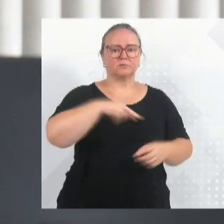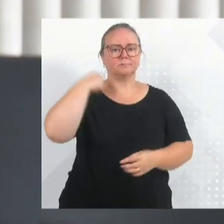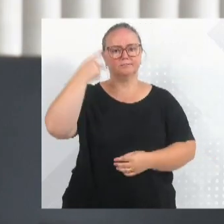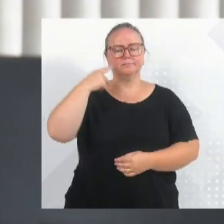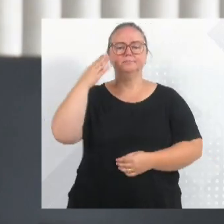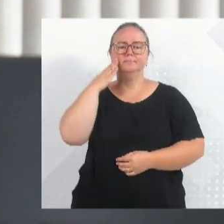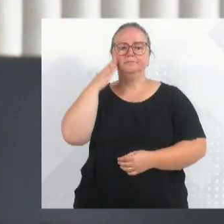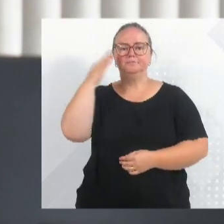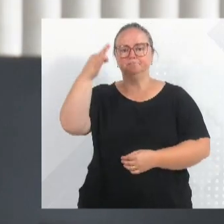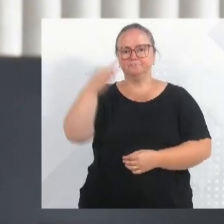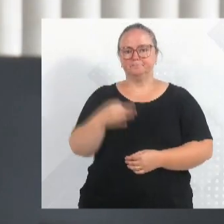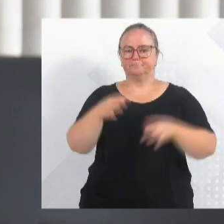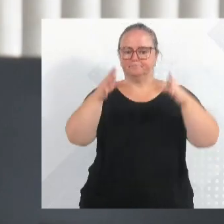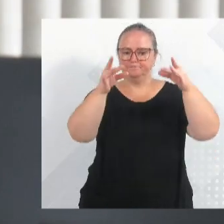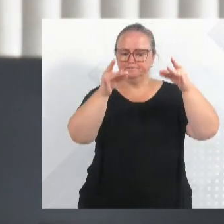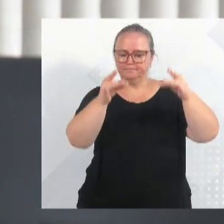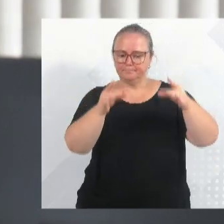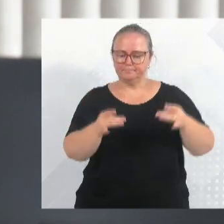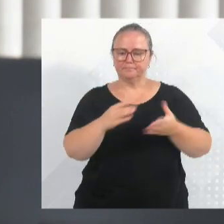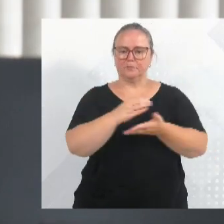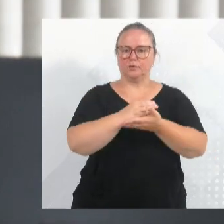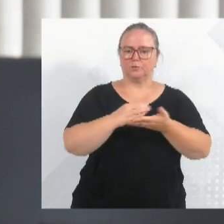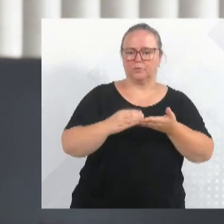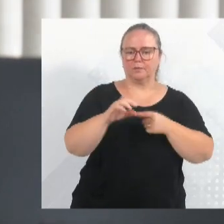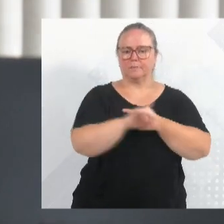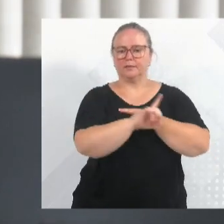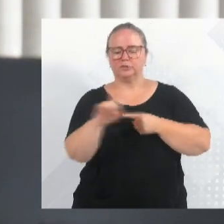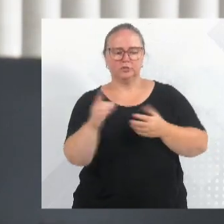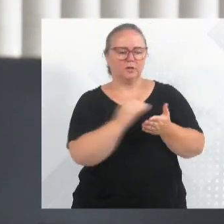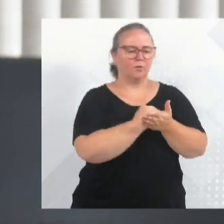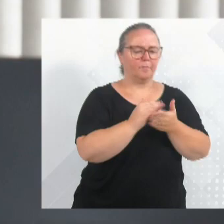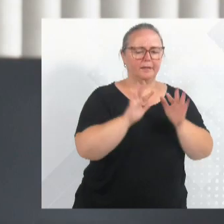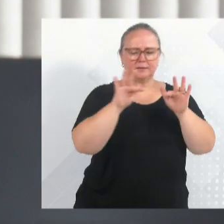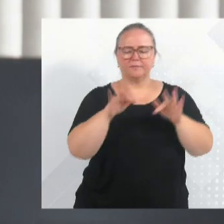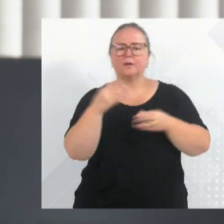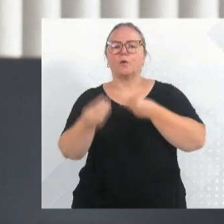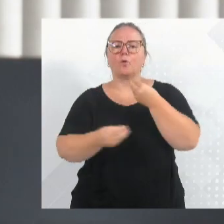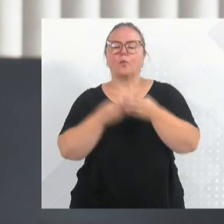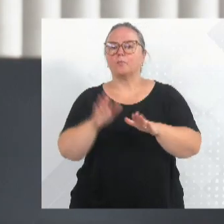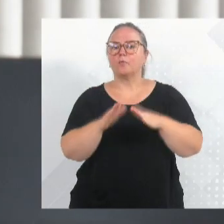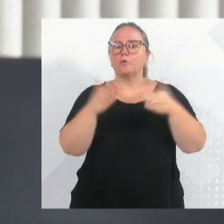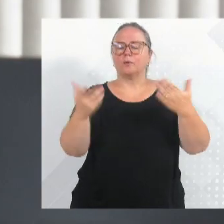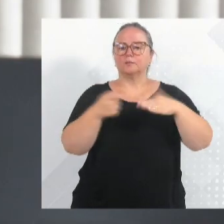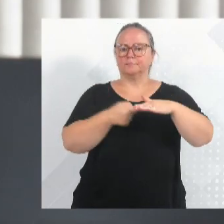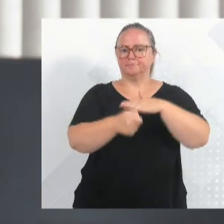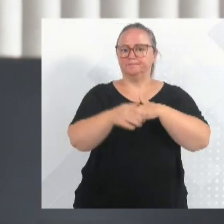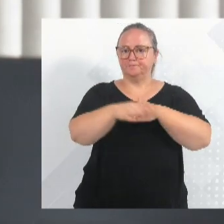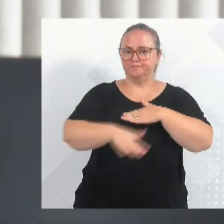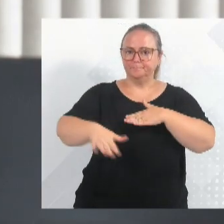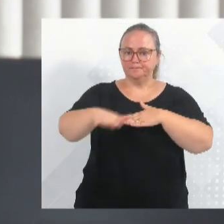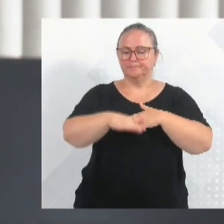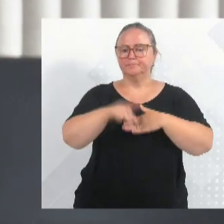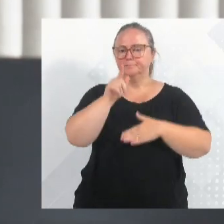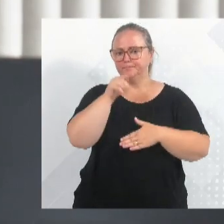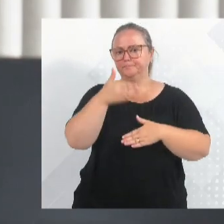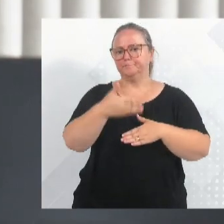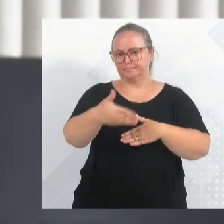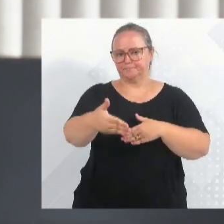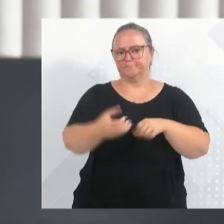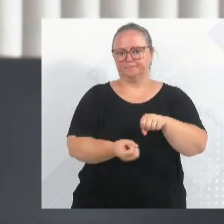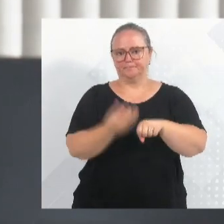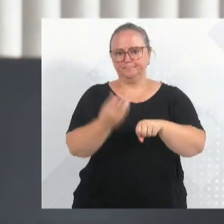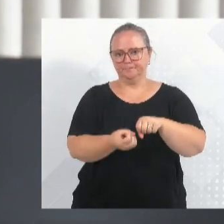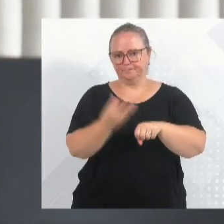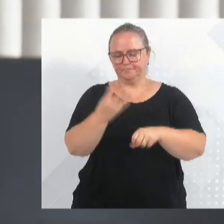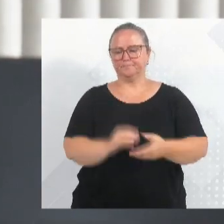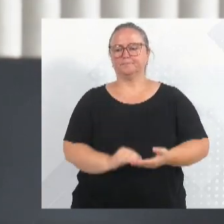saiba de forma detalhada, com cronograma e com data de previsão, porque esse é um grande medo que a gente tem, que não